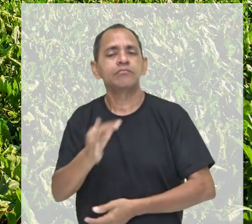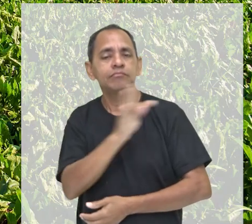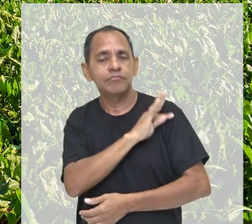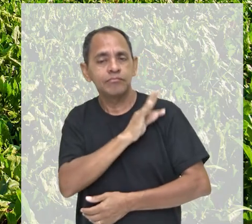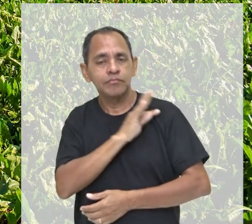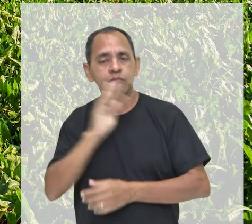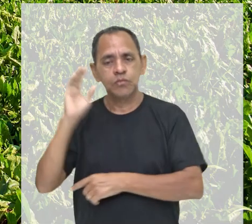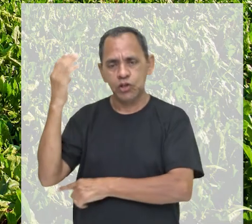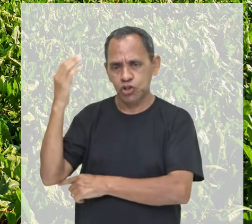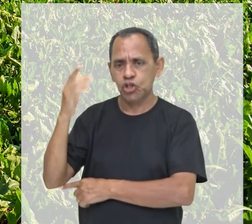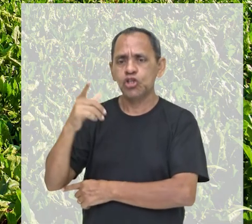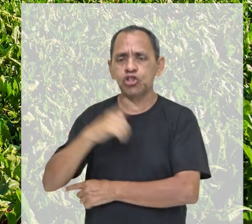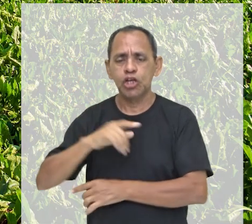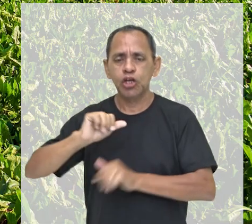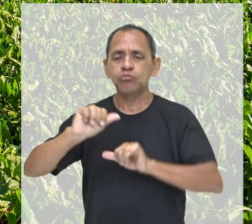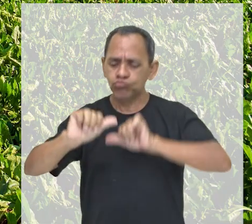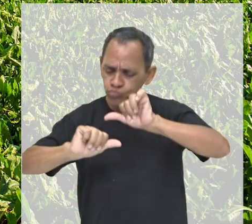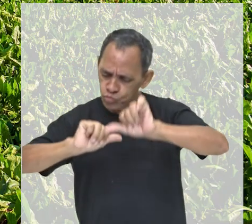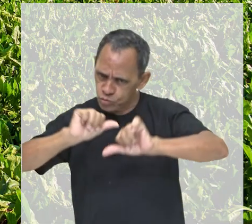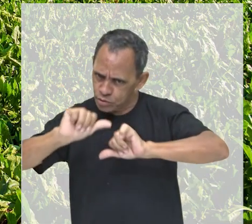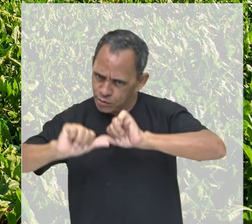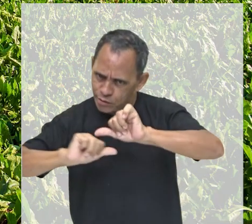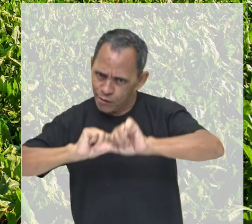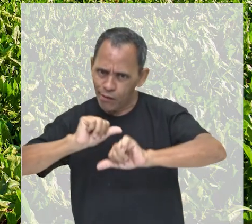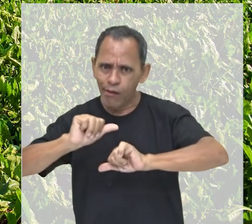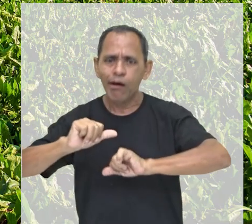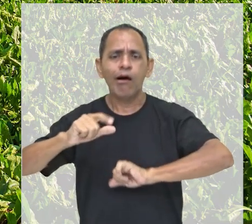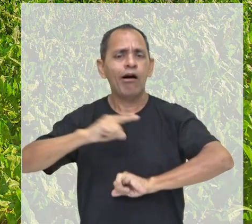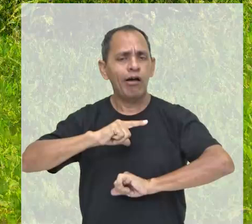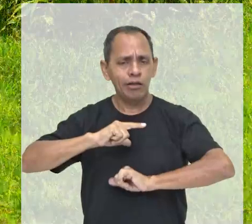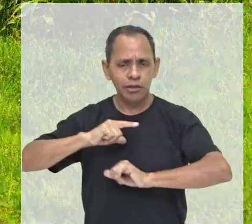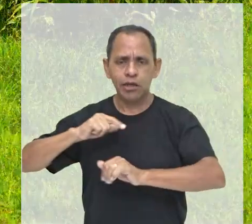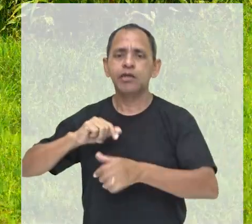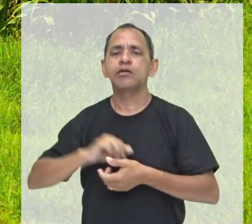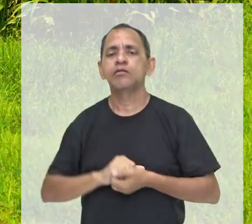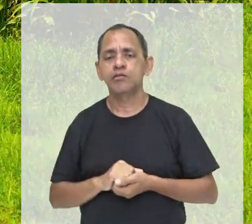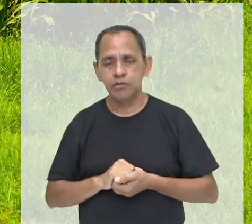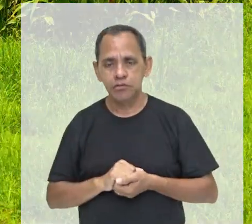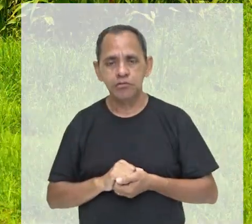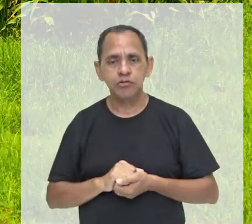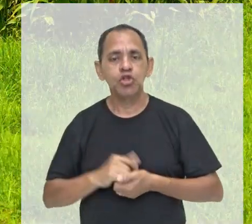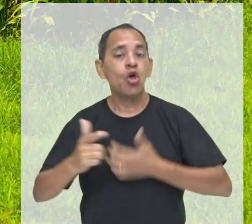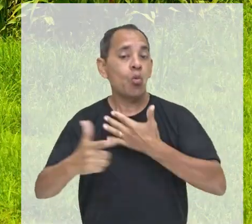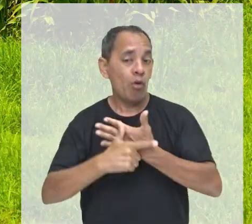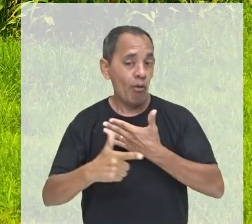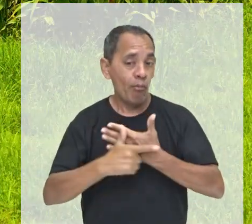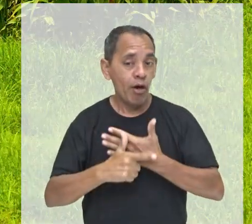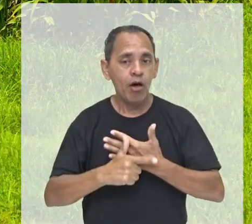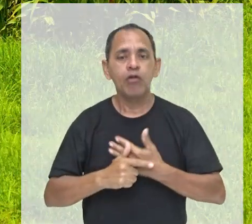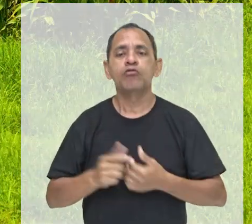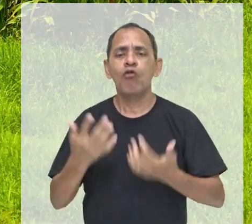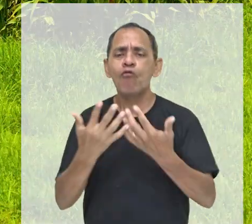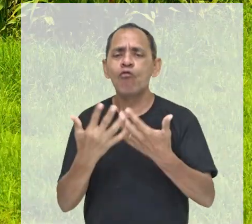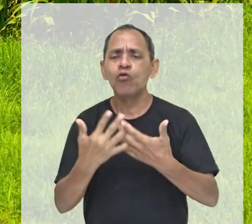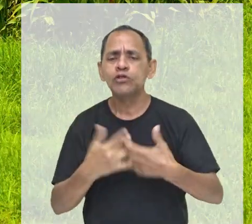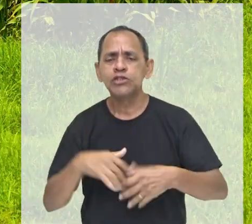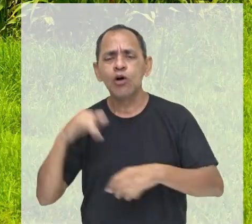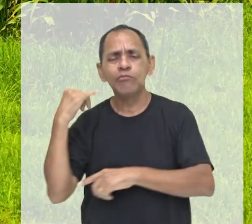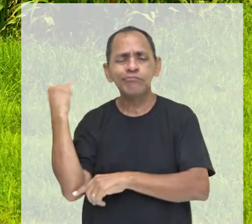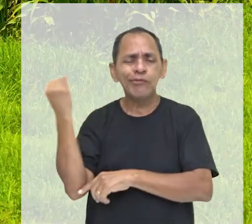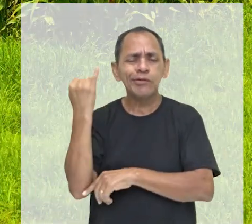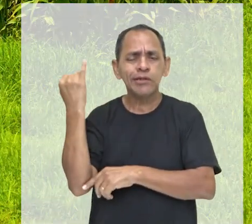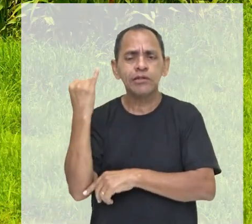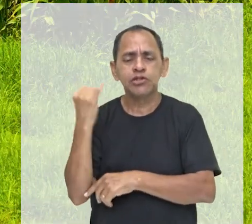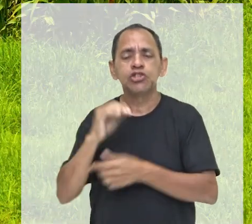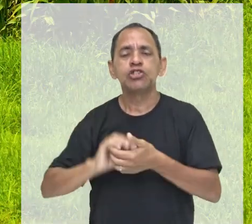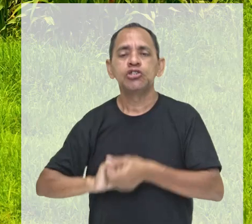ciência, ela tem aí desempenhado, tá, um papel fundamental, principalmente no quê? Na evolução dos